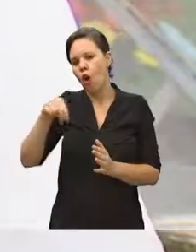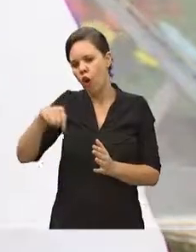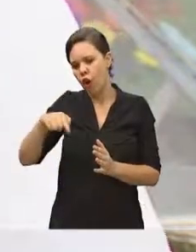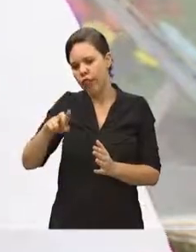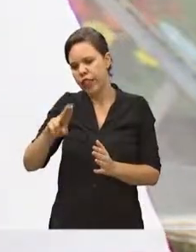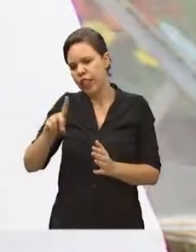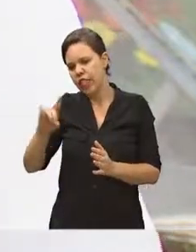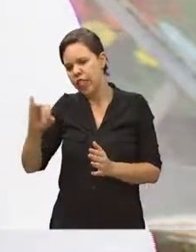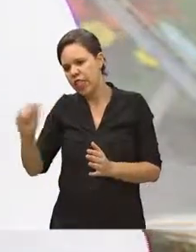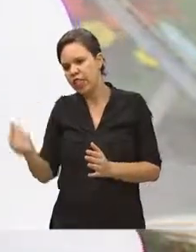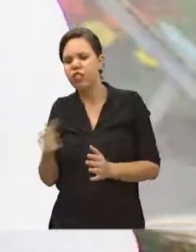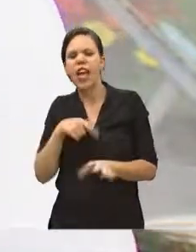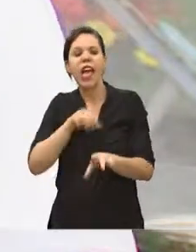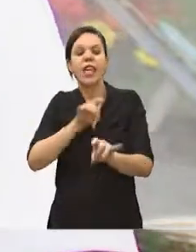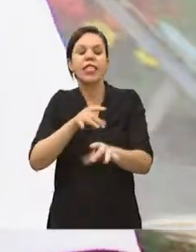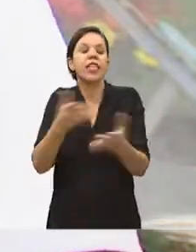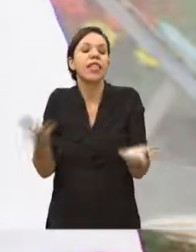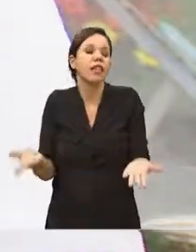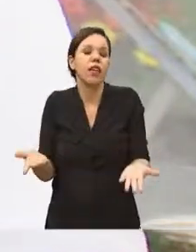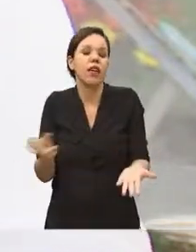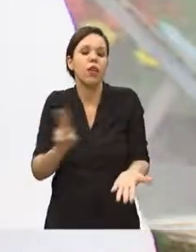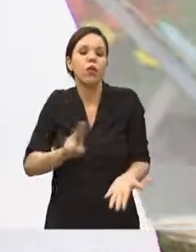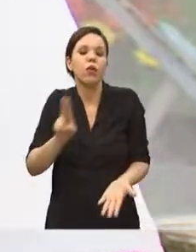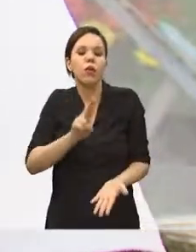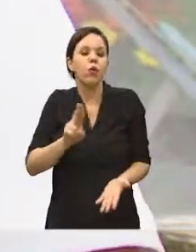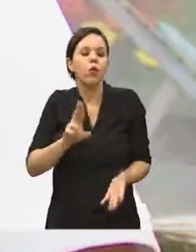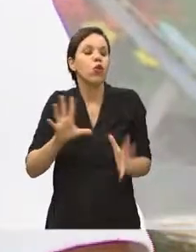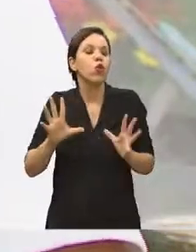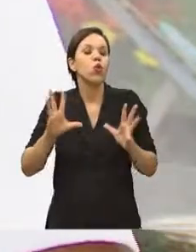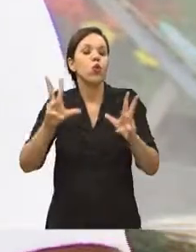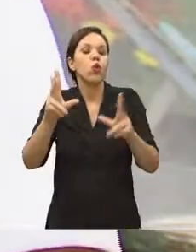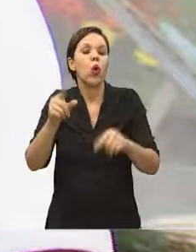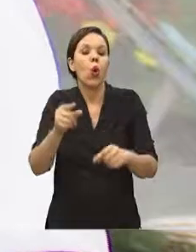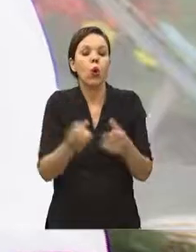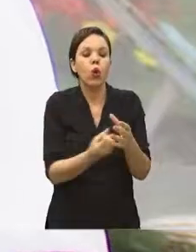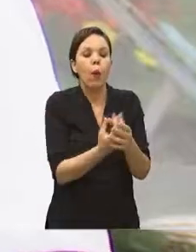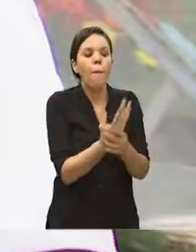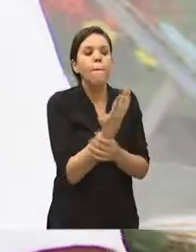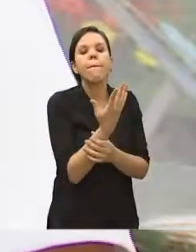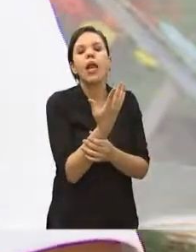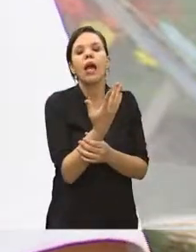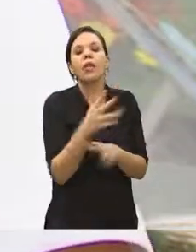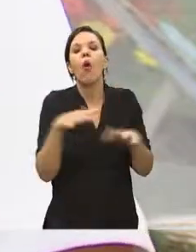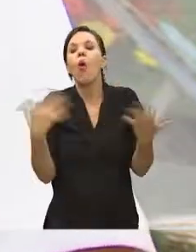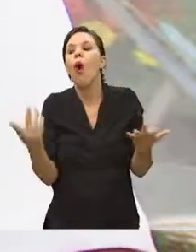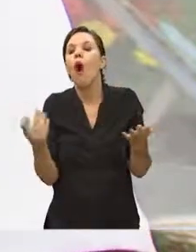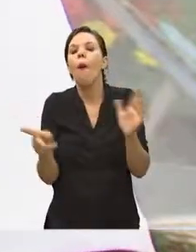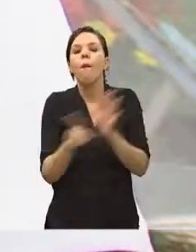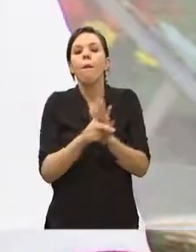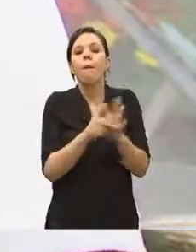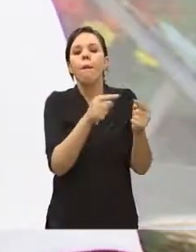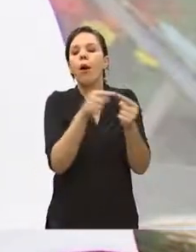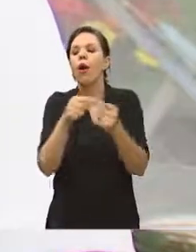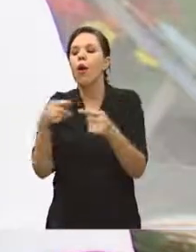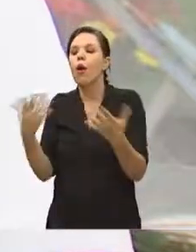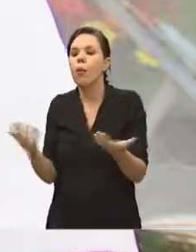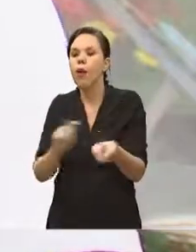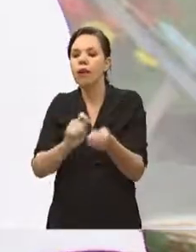Essa técnica, ela serve para todo tipo de planta ou existem algumas específicas que se adequam a ela?